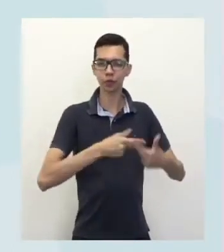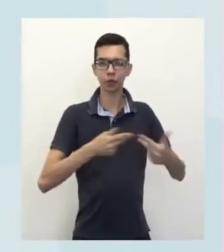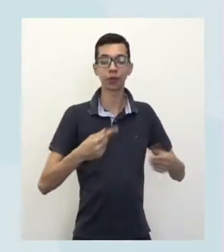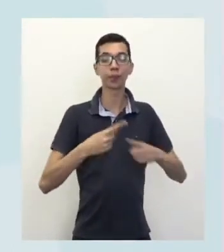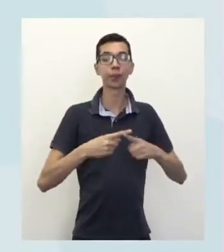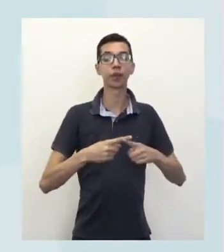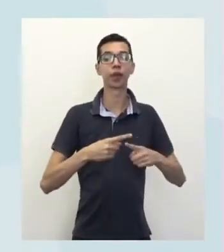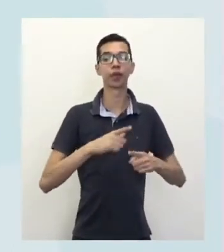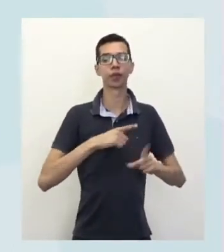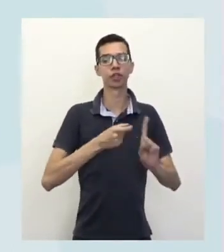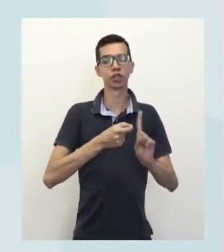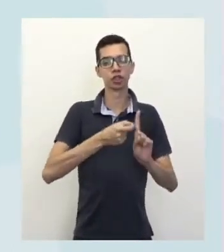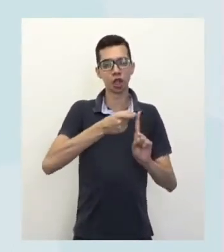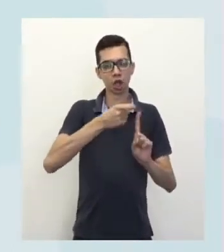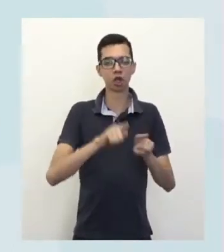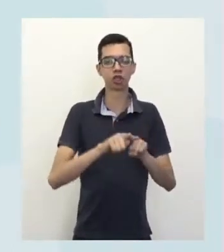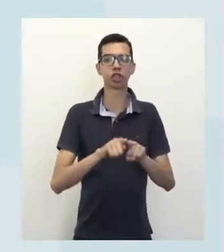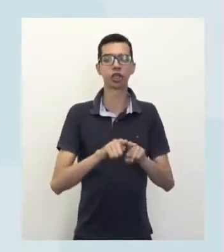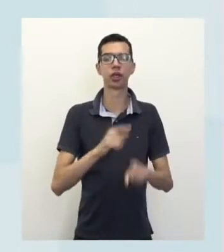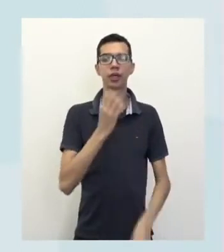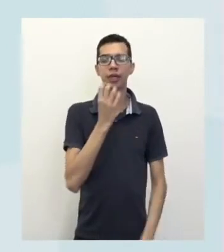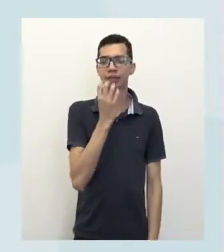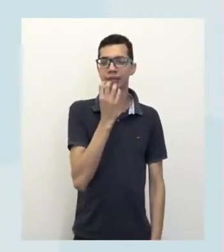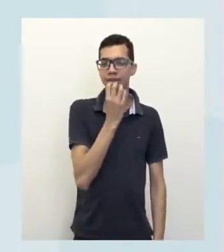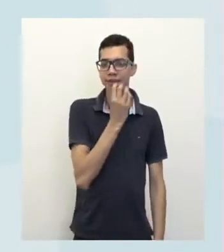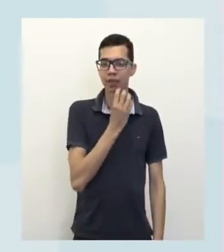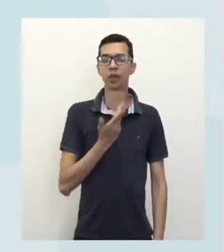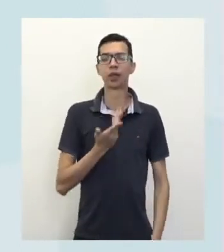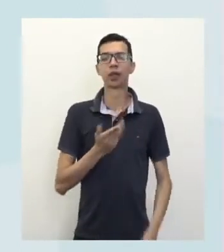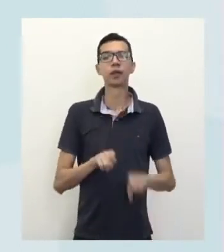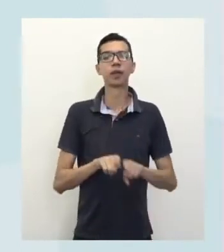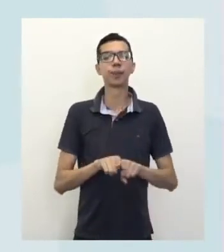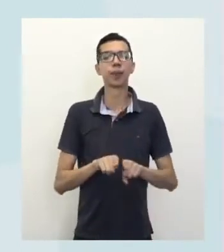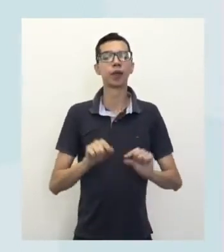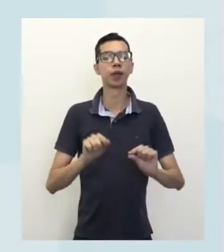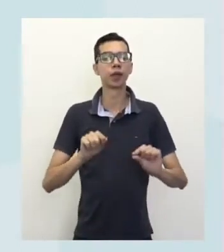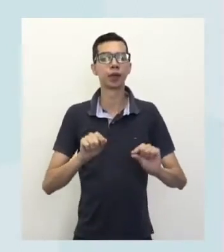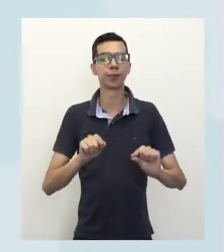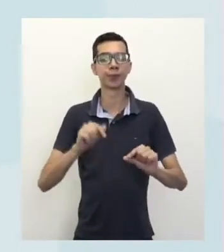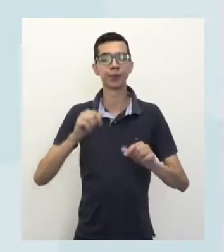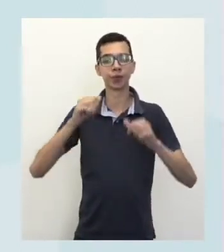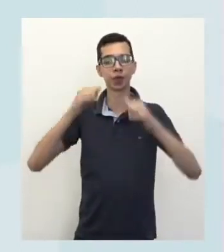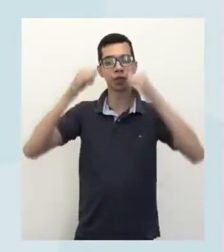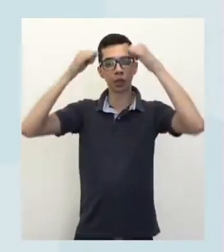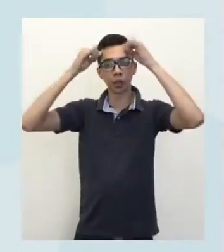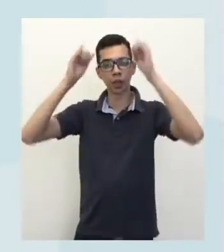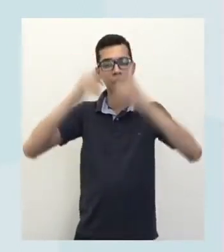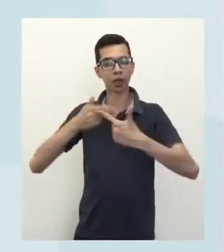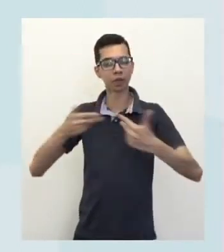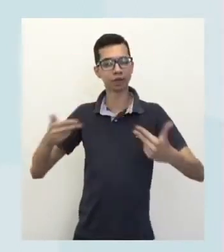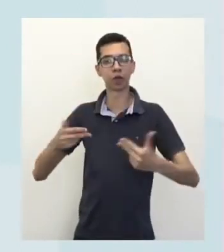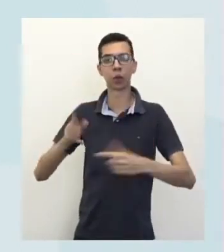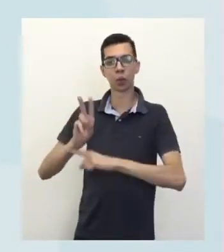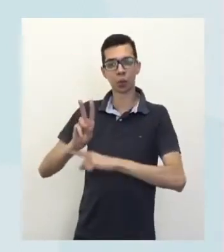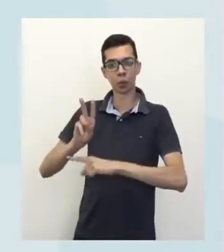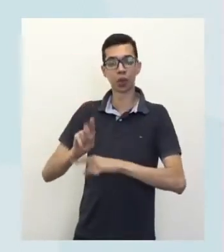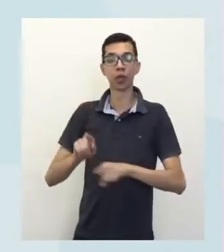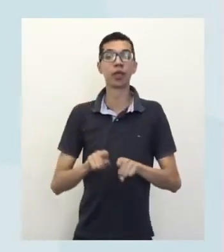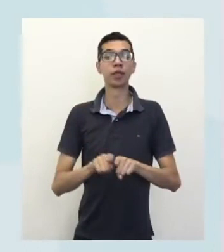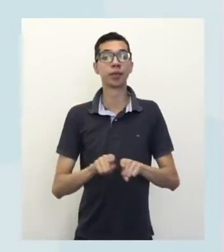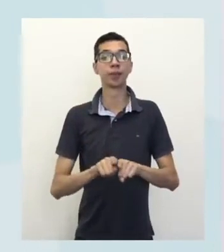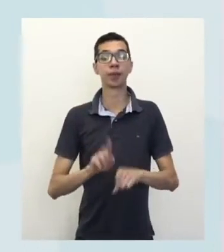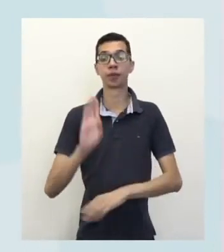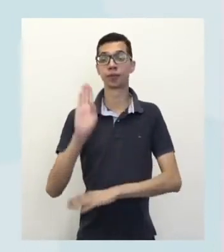de soja e milho principalmente, ao extrativismo, o exemplo da madeira no Mato Grosso, e também tem